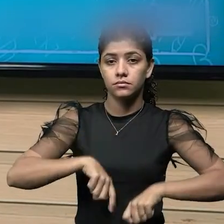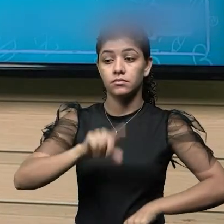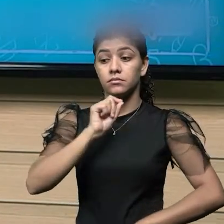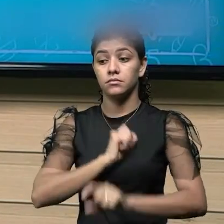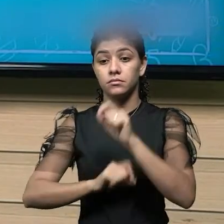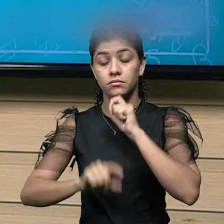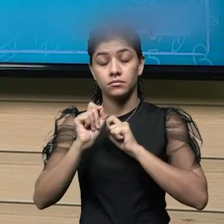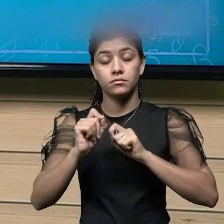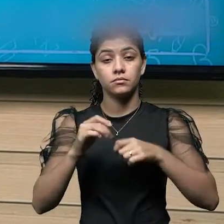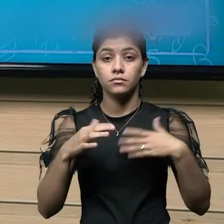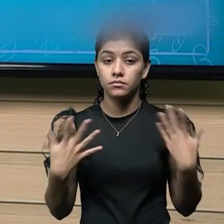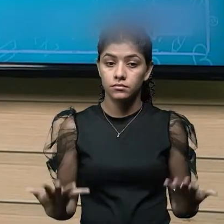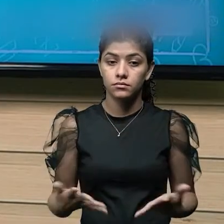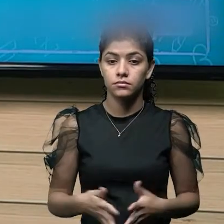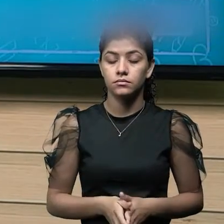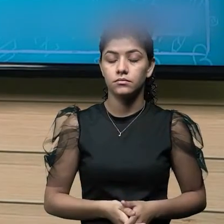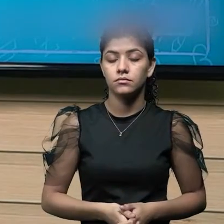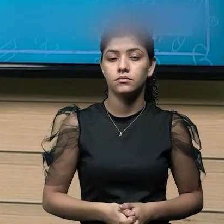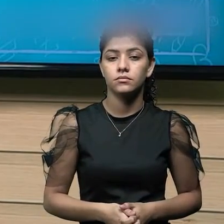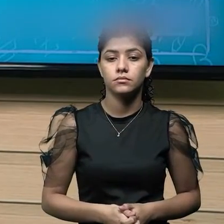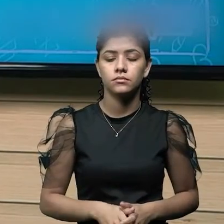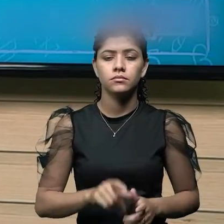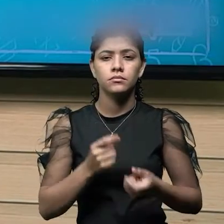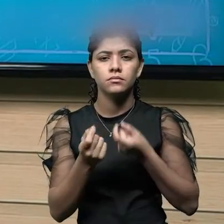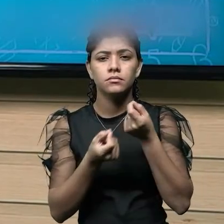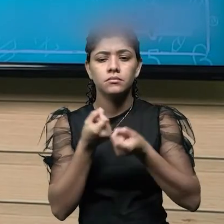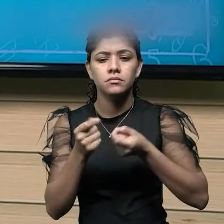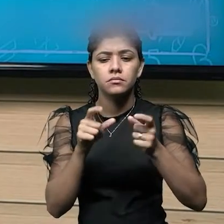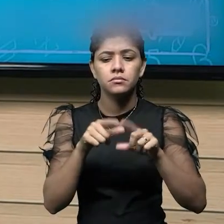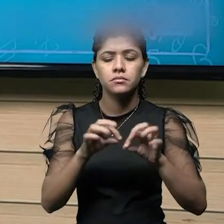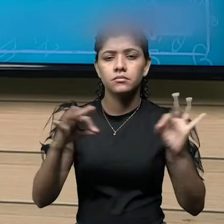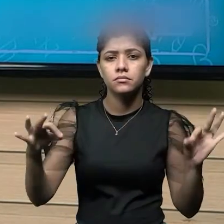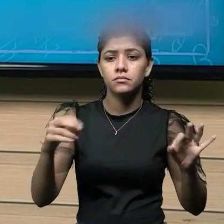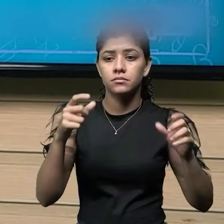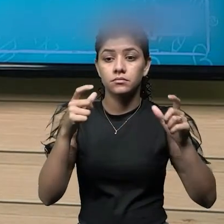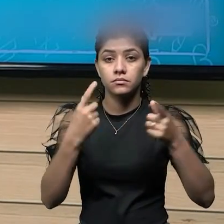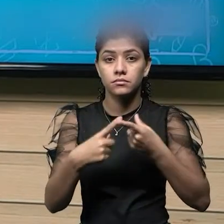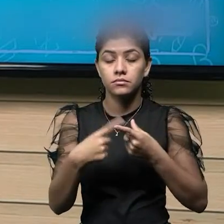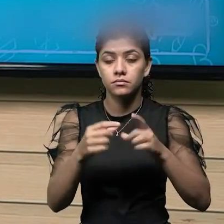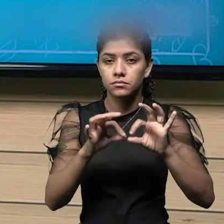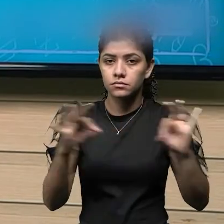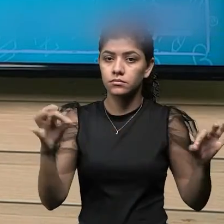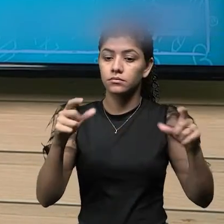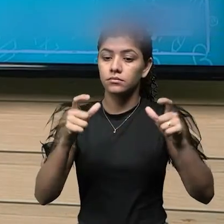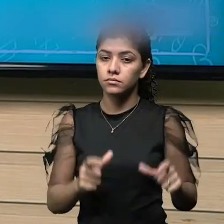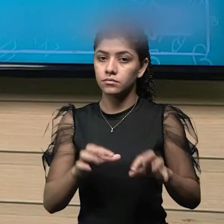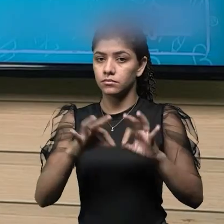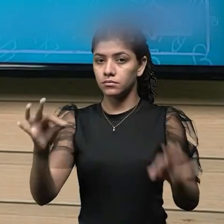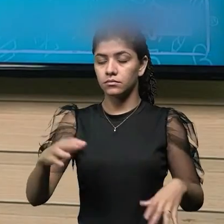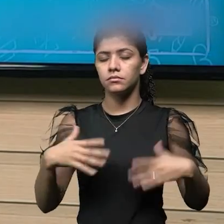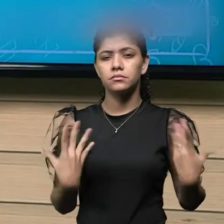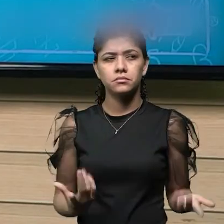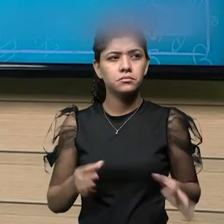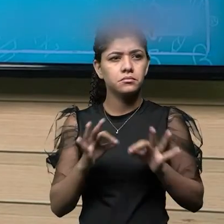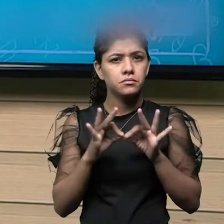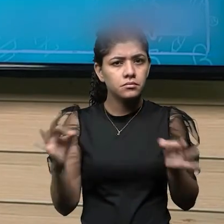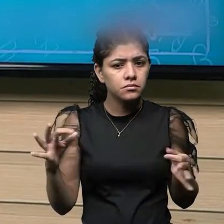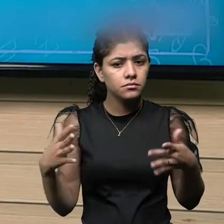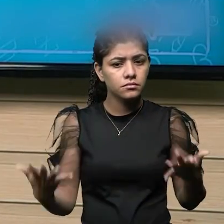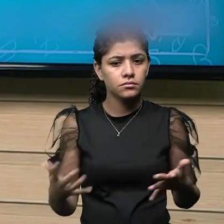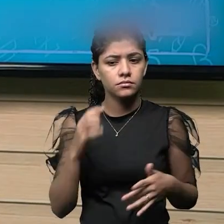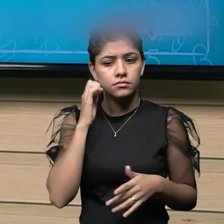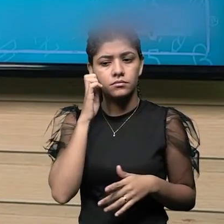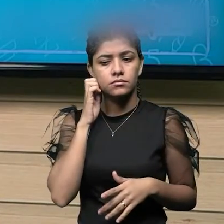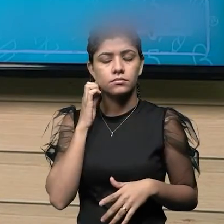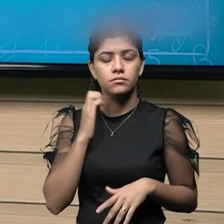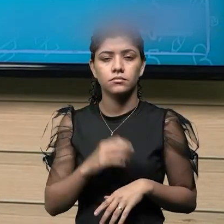efetuar essa medição. Então, o que medir, por que medir, onde medir, tudo isso vai influenciar, tá,